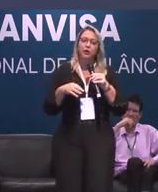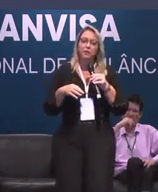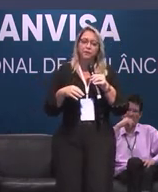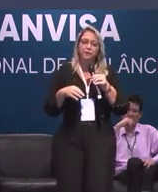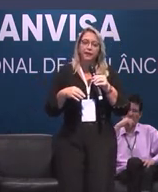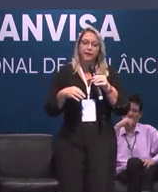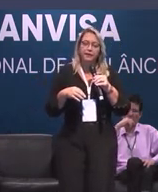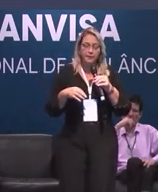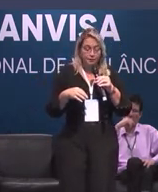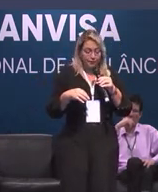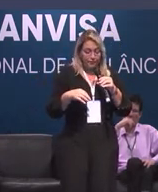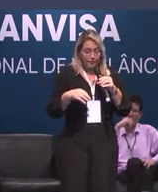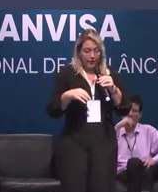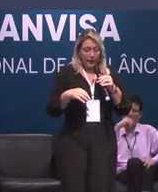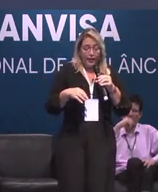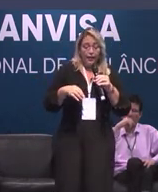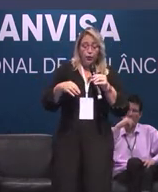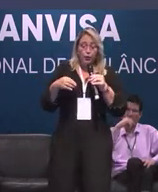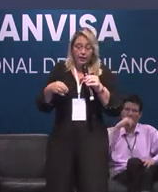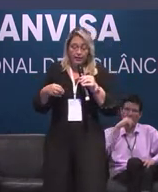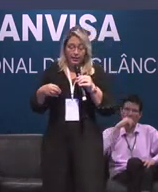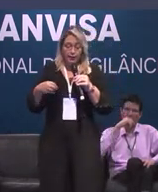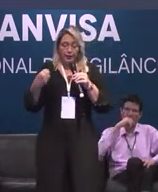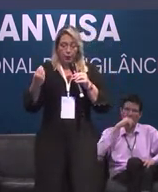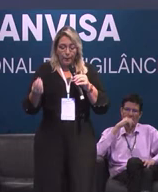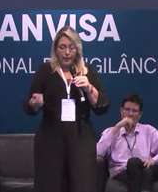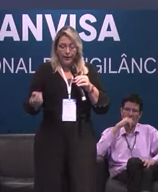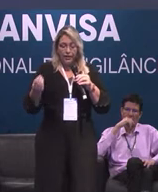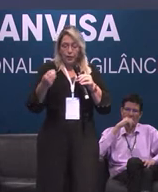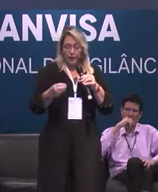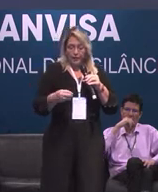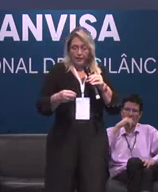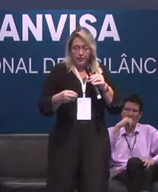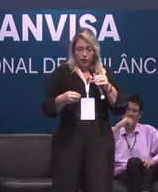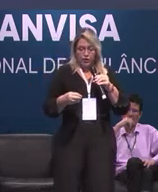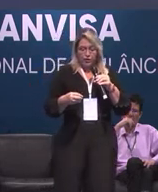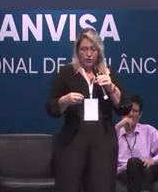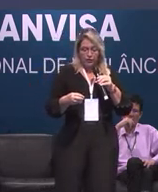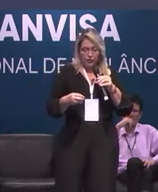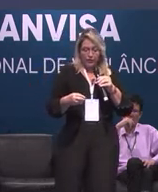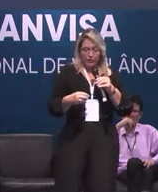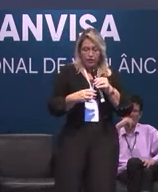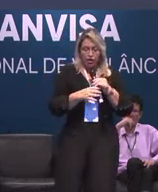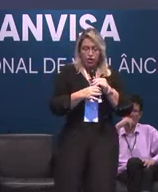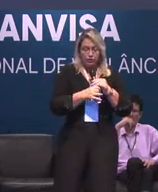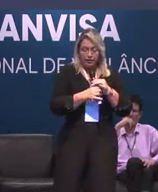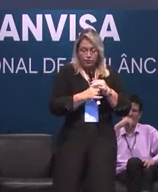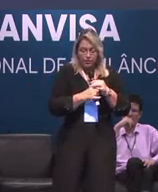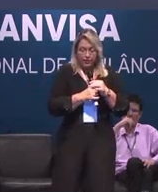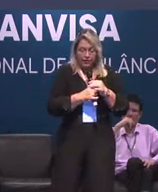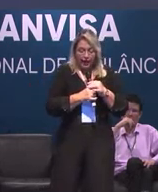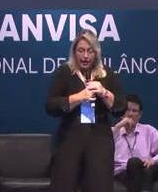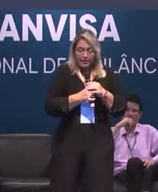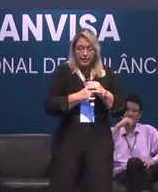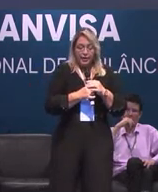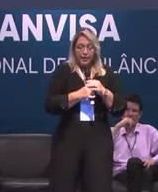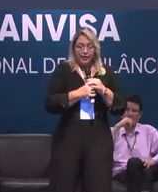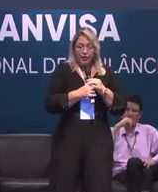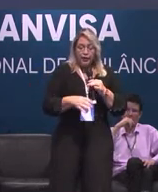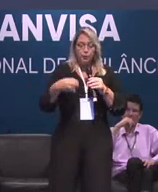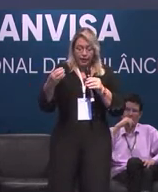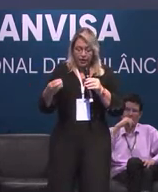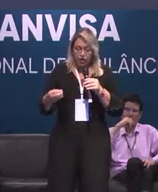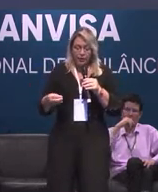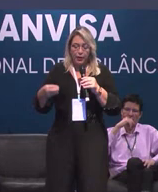para vocês. No que diz respeito ao planejamento e às ações a gestão das ações sanitárias, de fato,